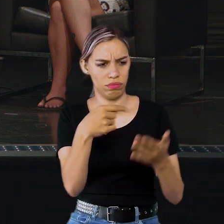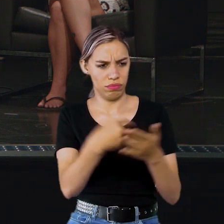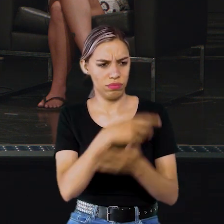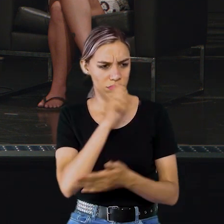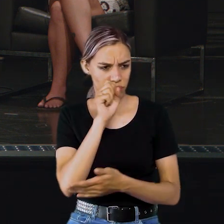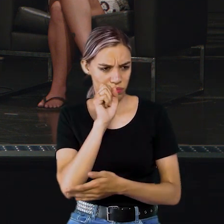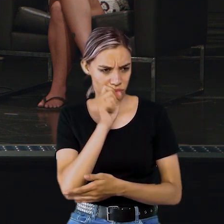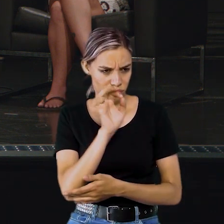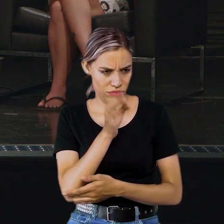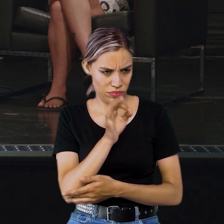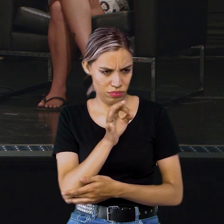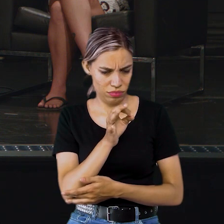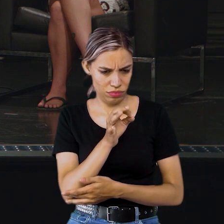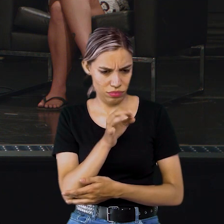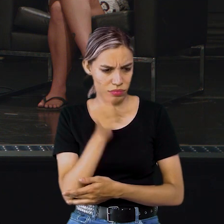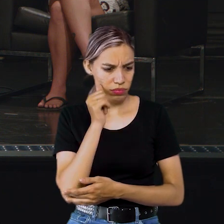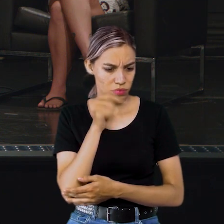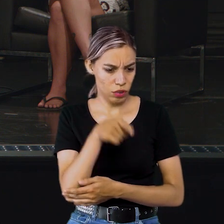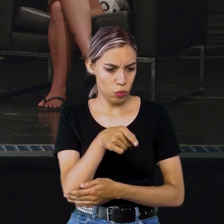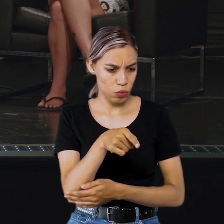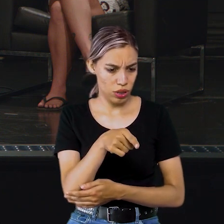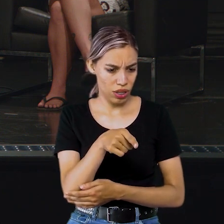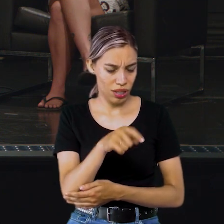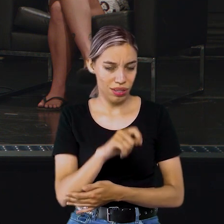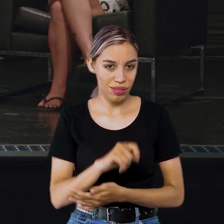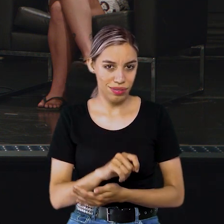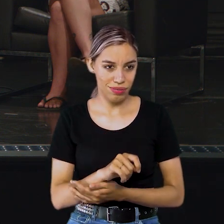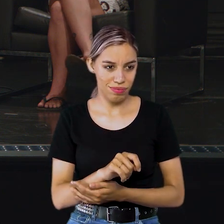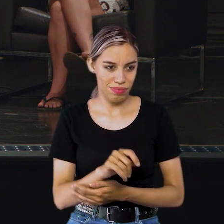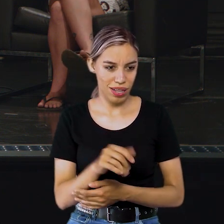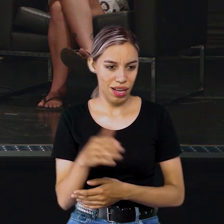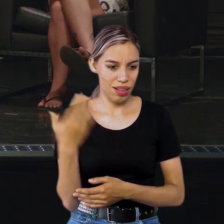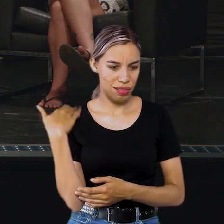né? Não, ela aqui, essa mocinha atrás de você.